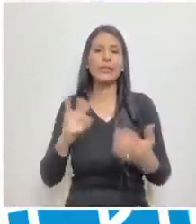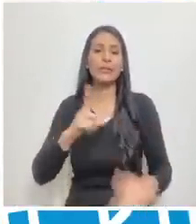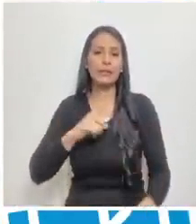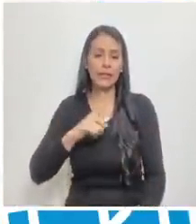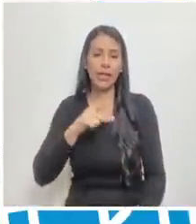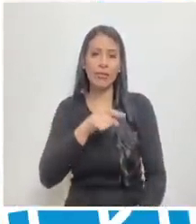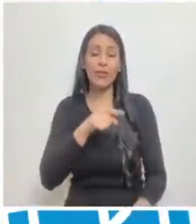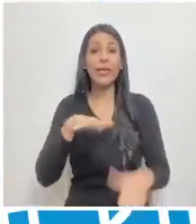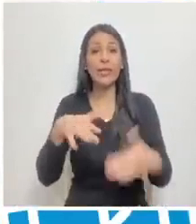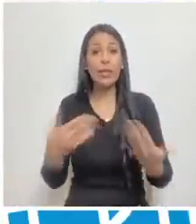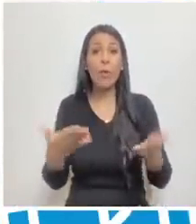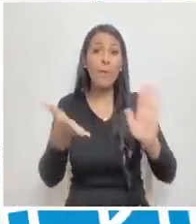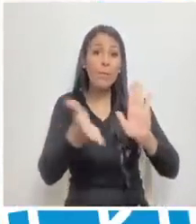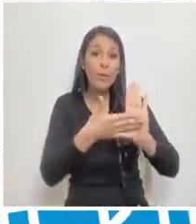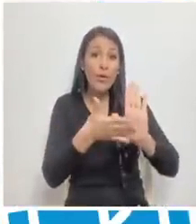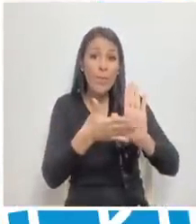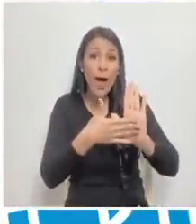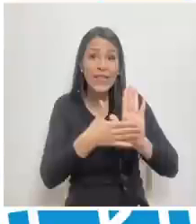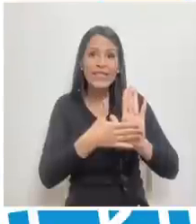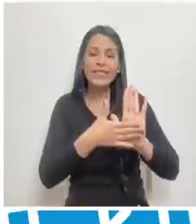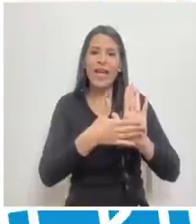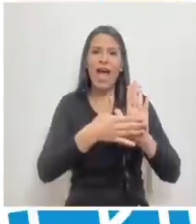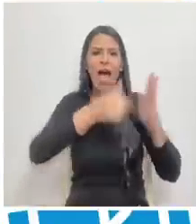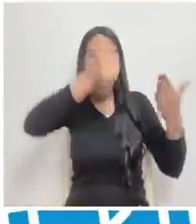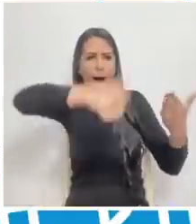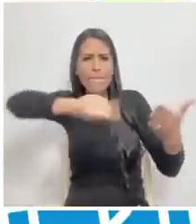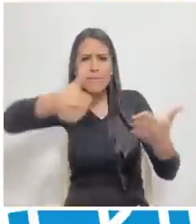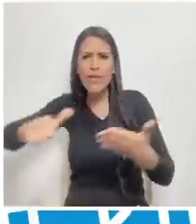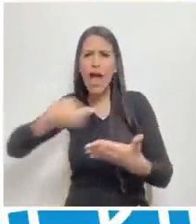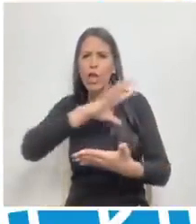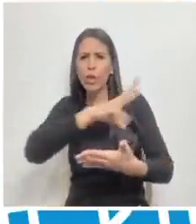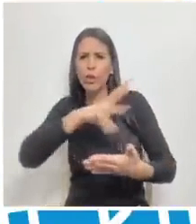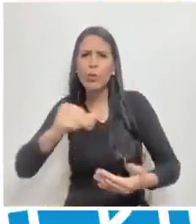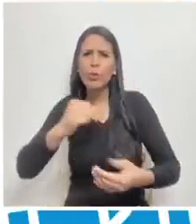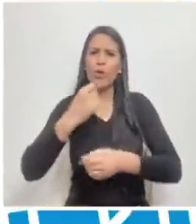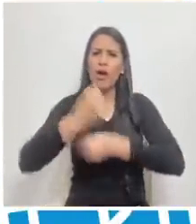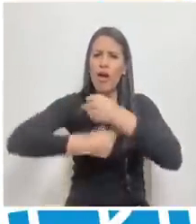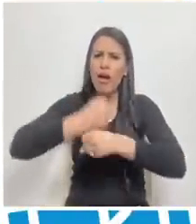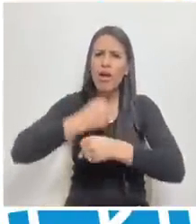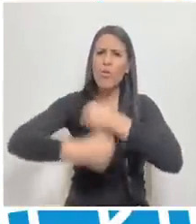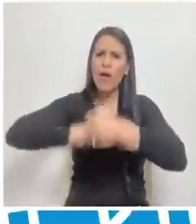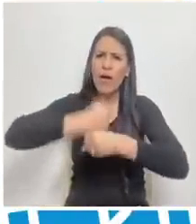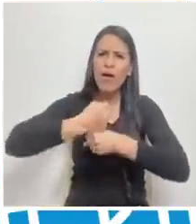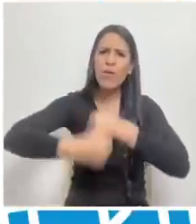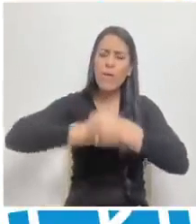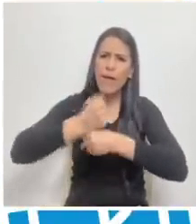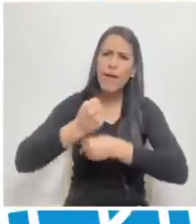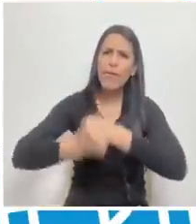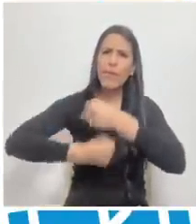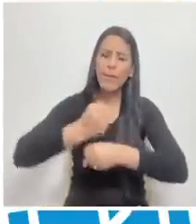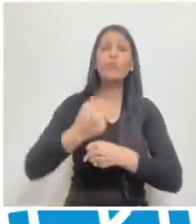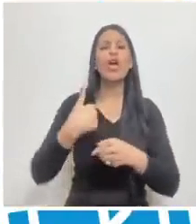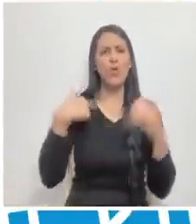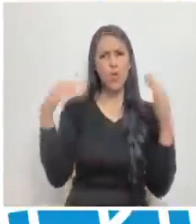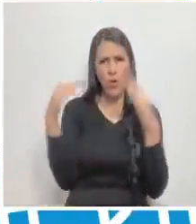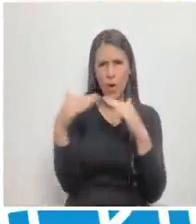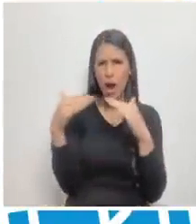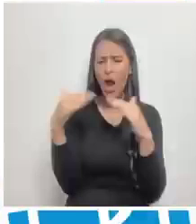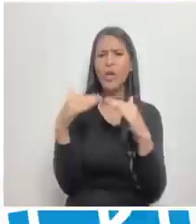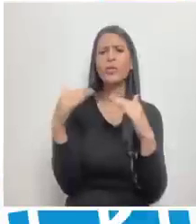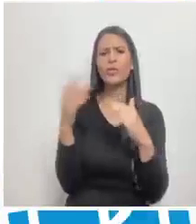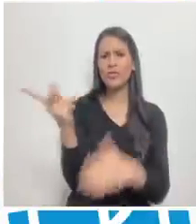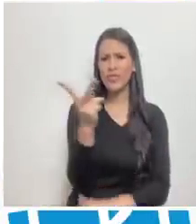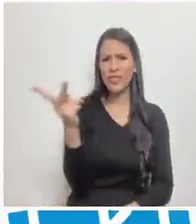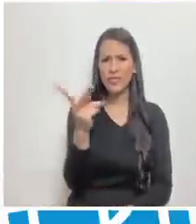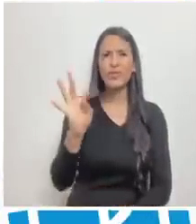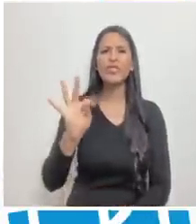avaliar tudo todos os anos, que eu concordo com você e concordo com a Nilma, eu também sou contra, eu acho que isso é um absurdo,